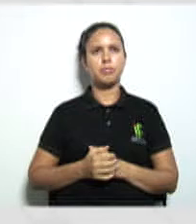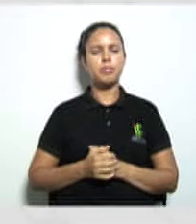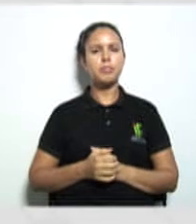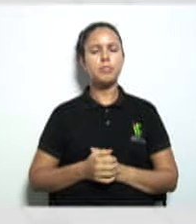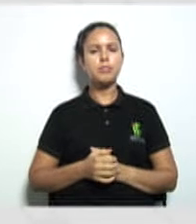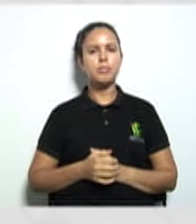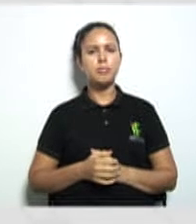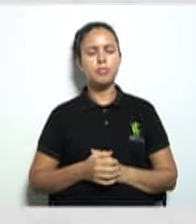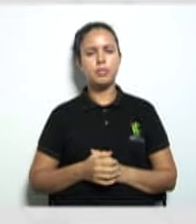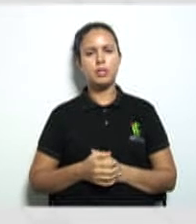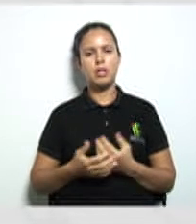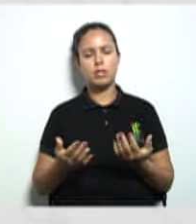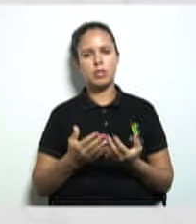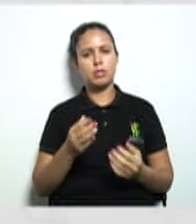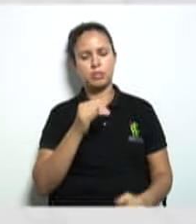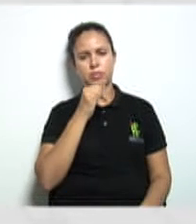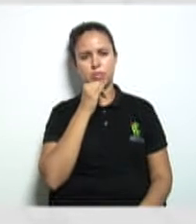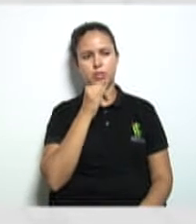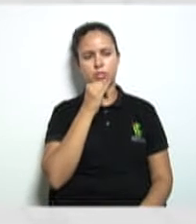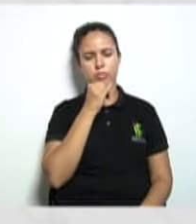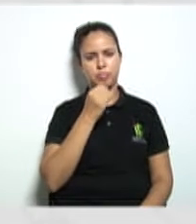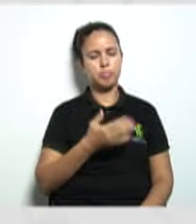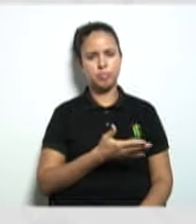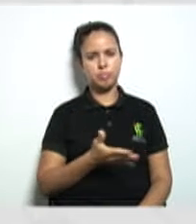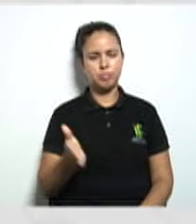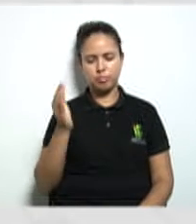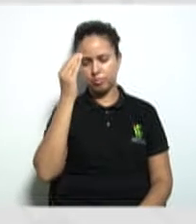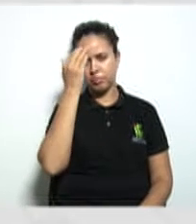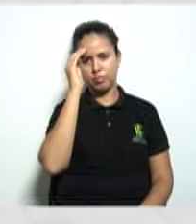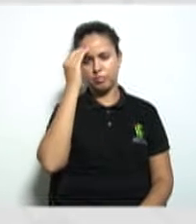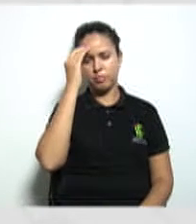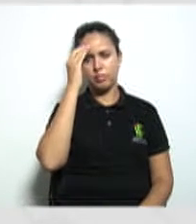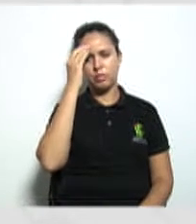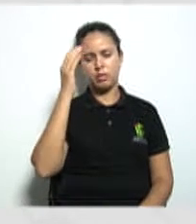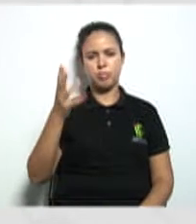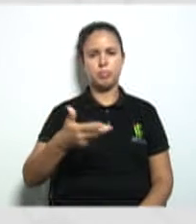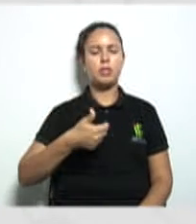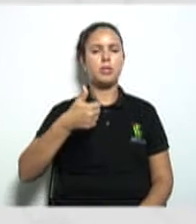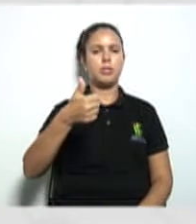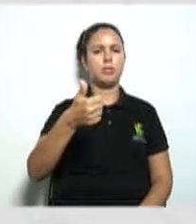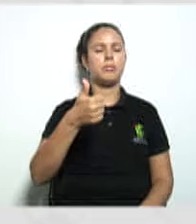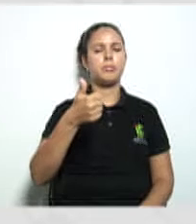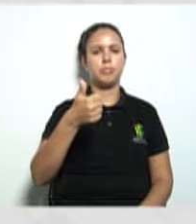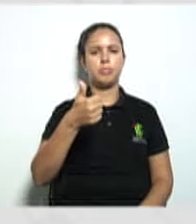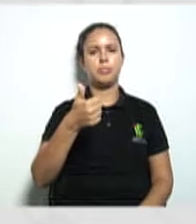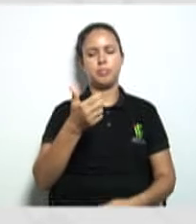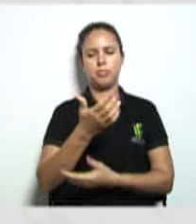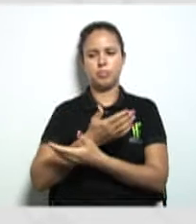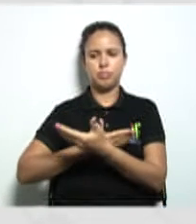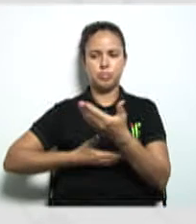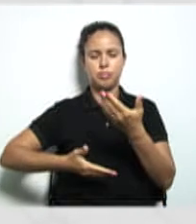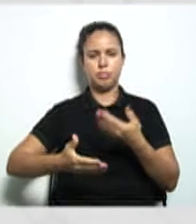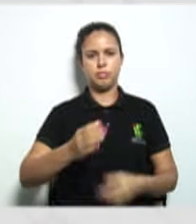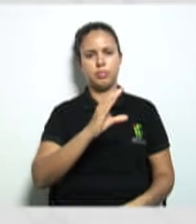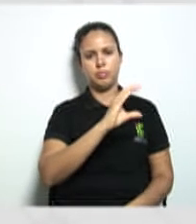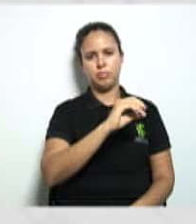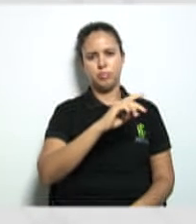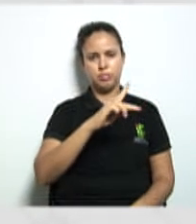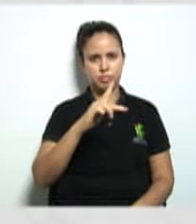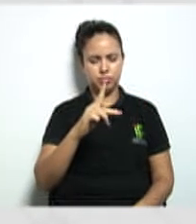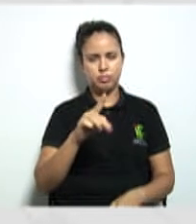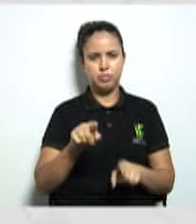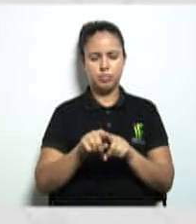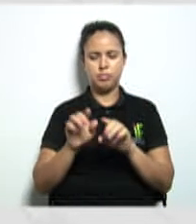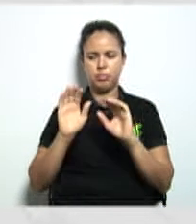Olha um exemplo aqui para vocês entenderem melhor essa participação da cooperativa com a comunidade local, aonde ela foi